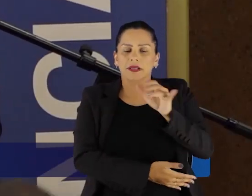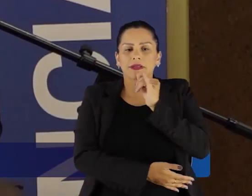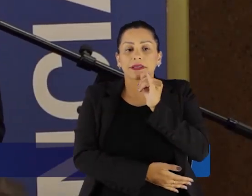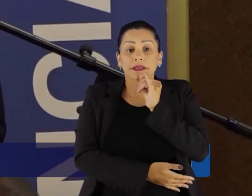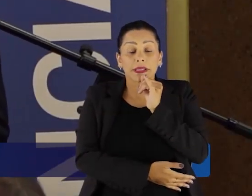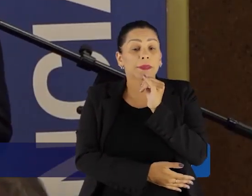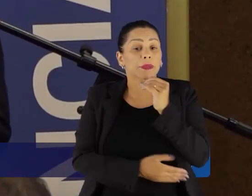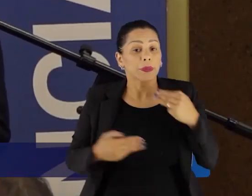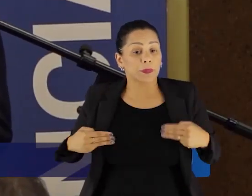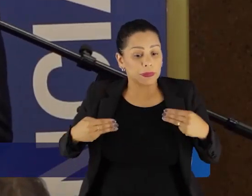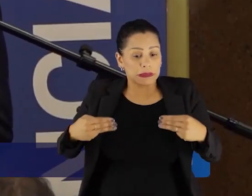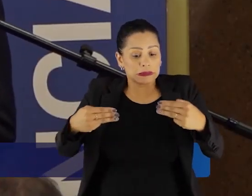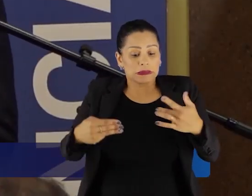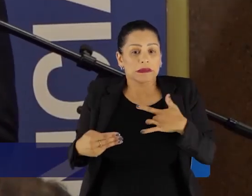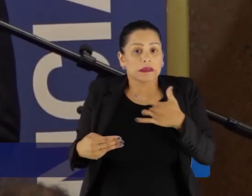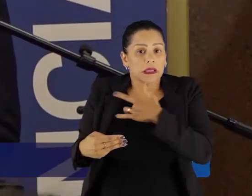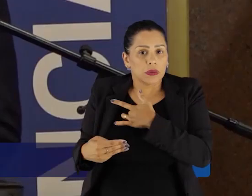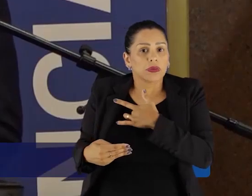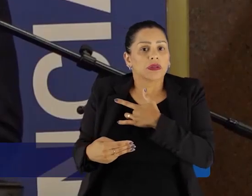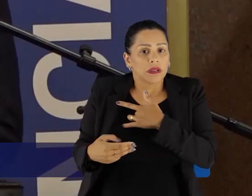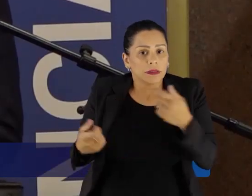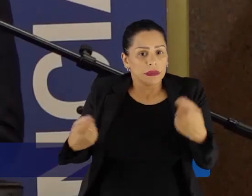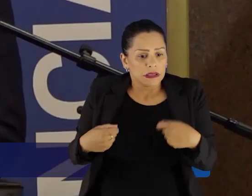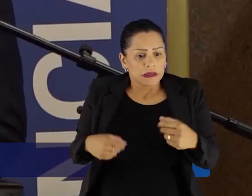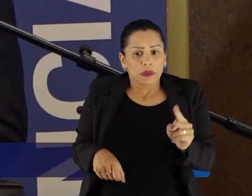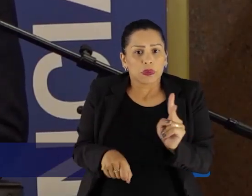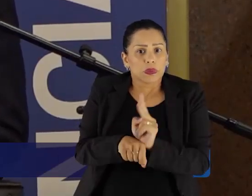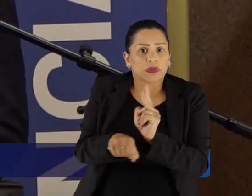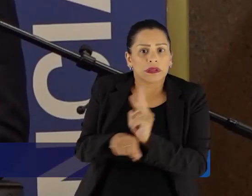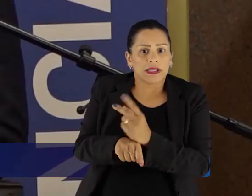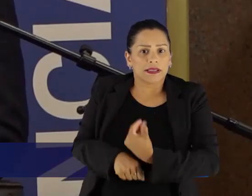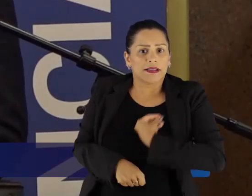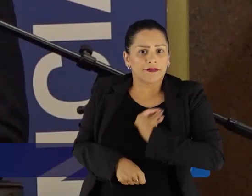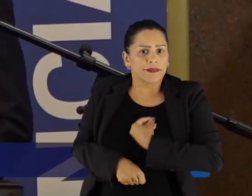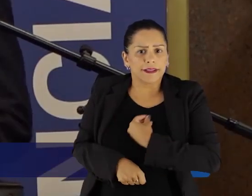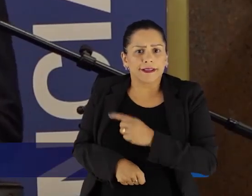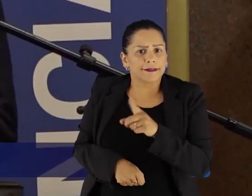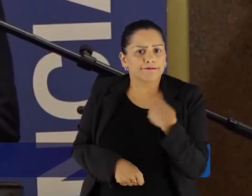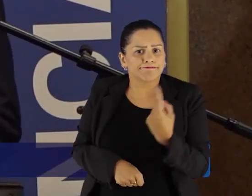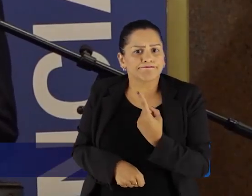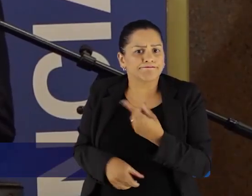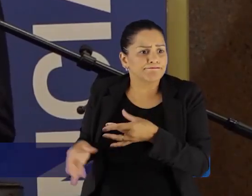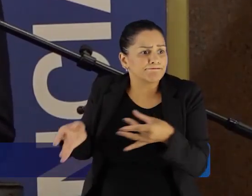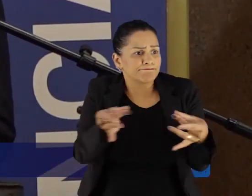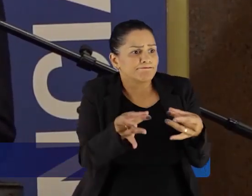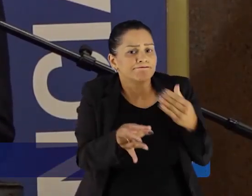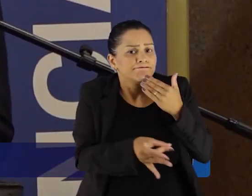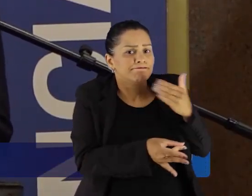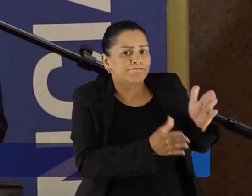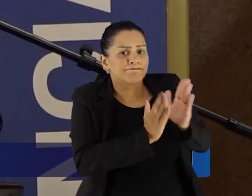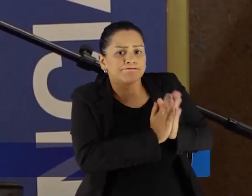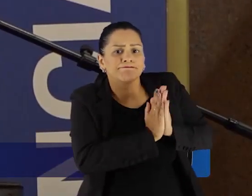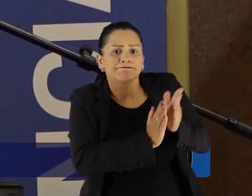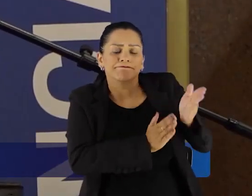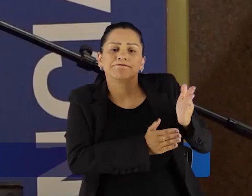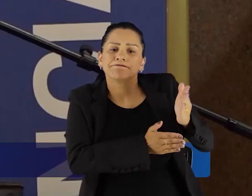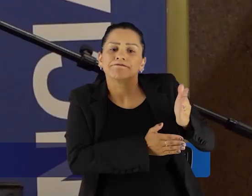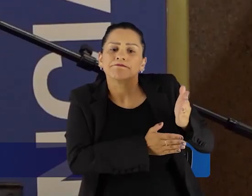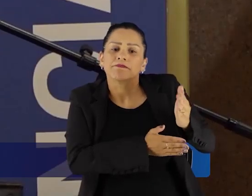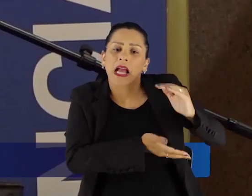ministério da saúde que deveria preservar a vida e nós tivemos que recorrer à Suprema corte para que a vida pudesse ser preservada